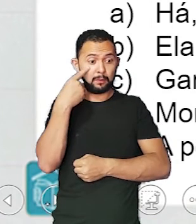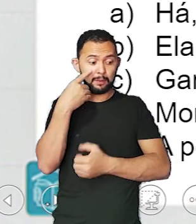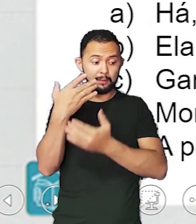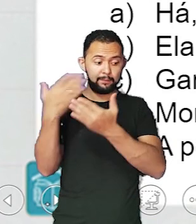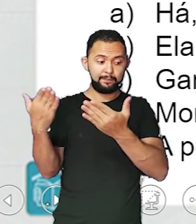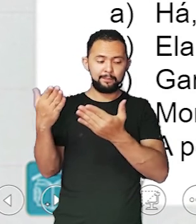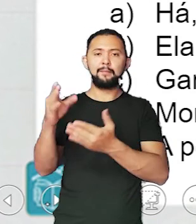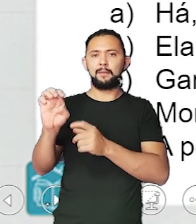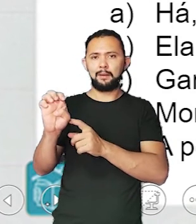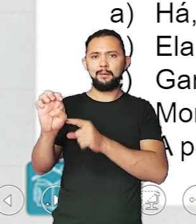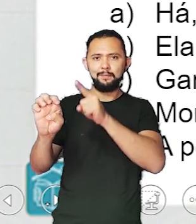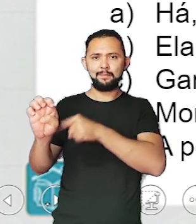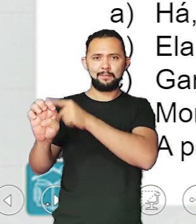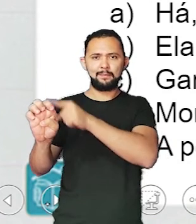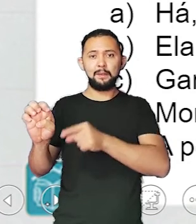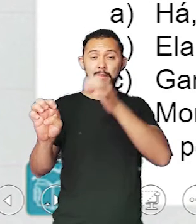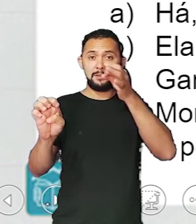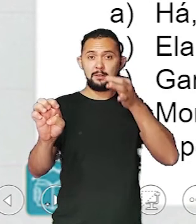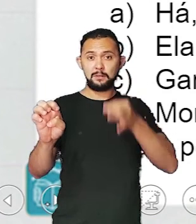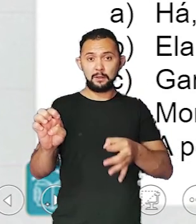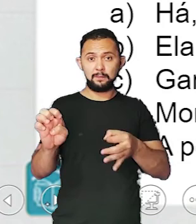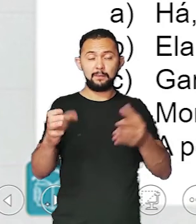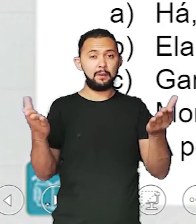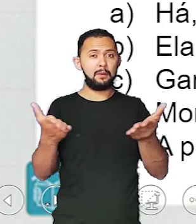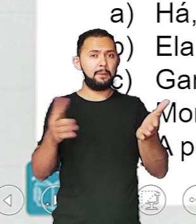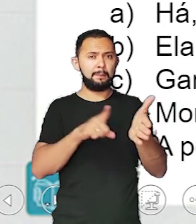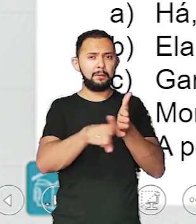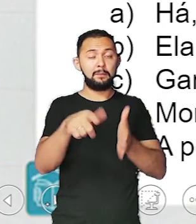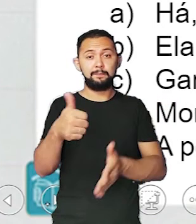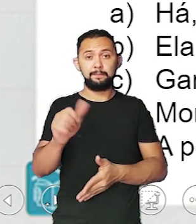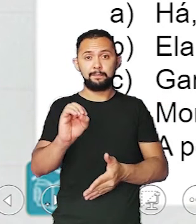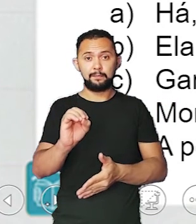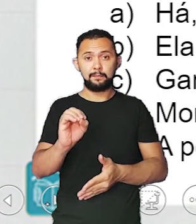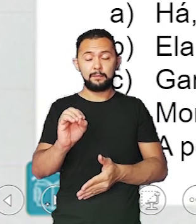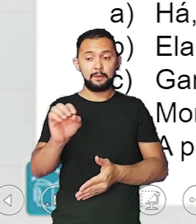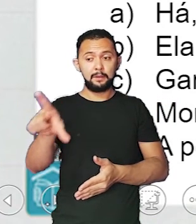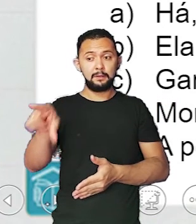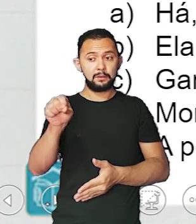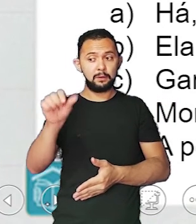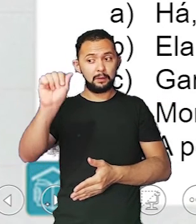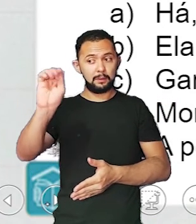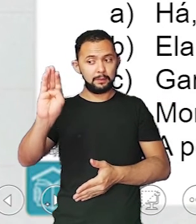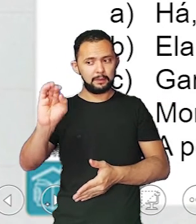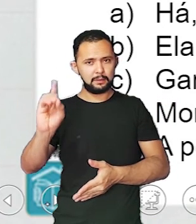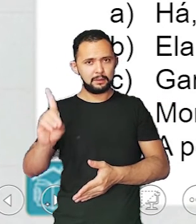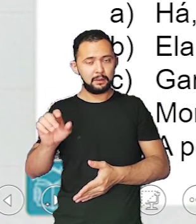9ª. Pronto. 10ª agora. Assinale a alternativa em que aparece uma oração subordinada